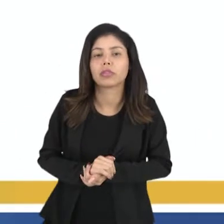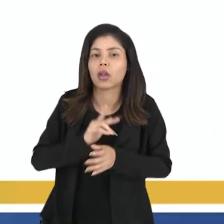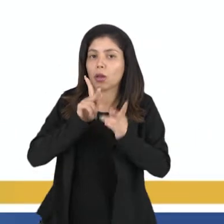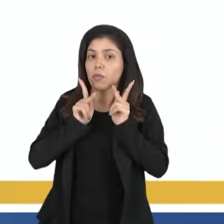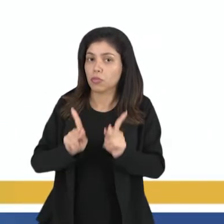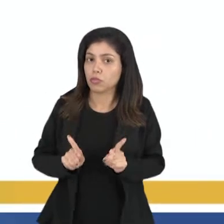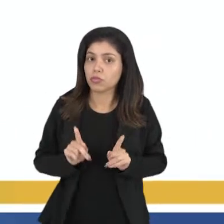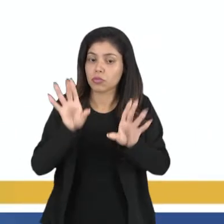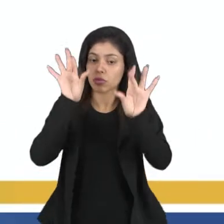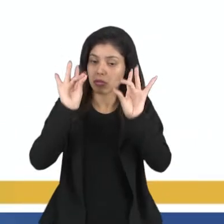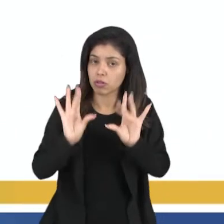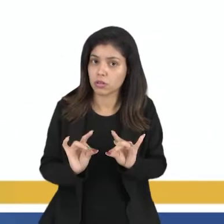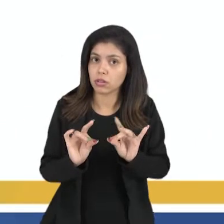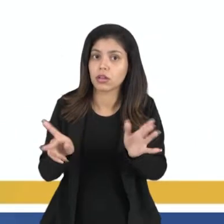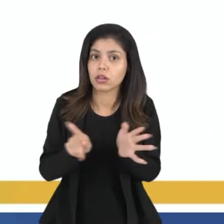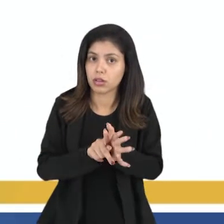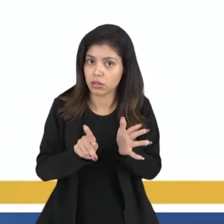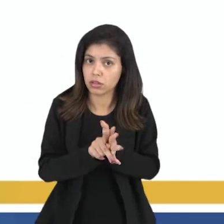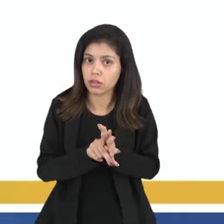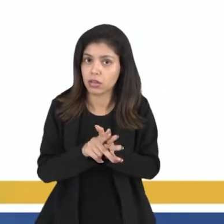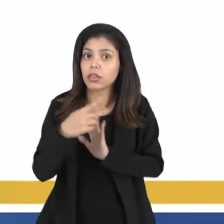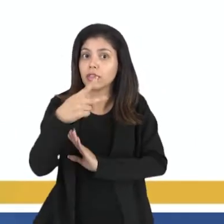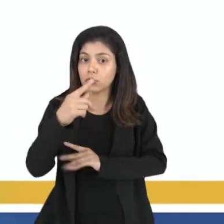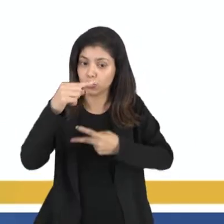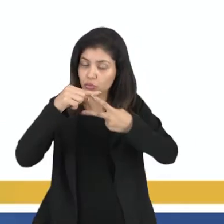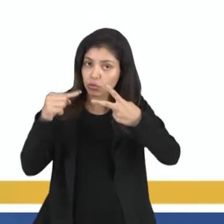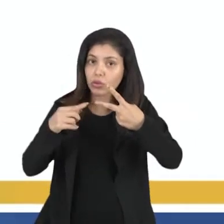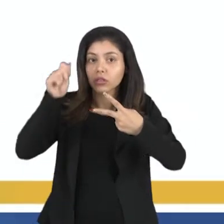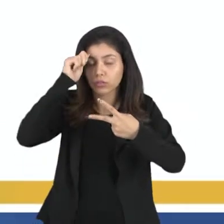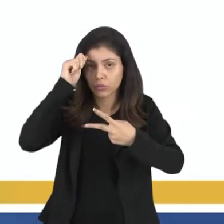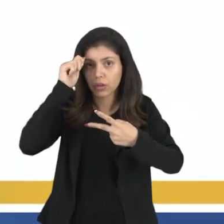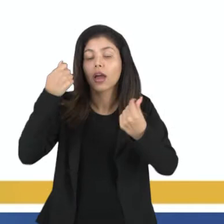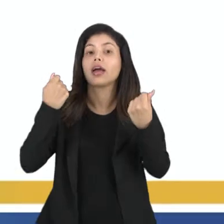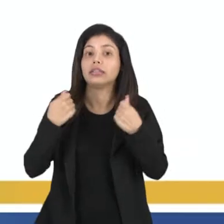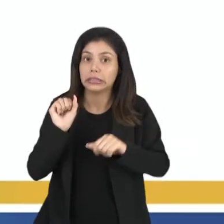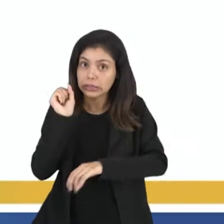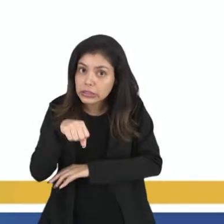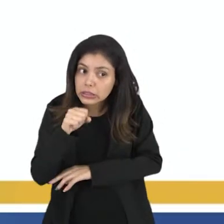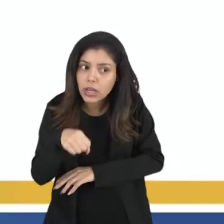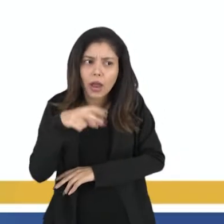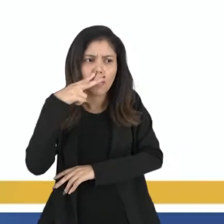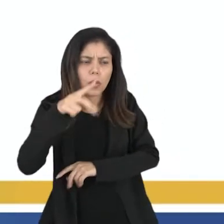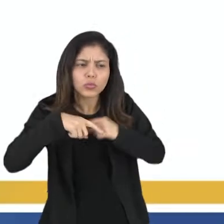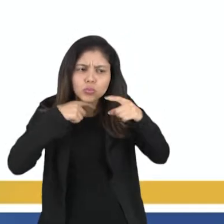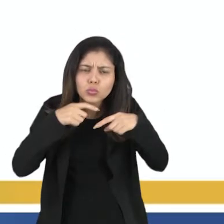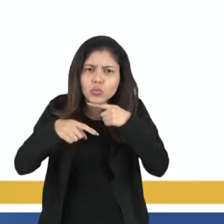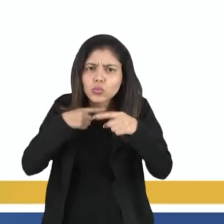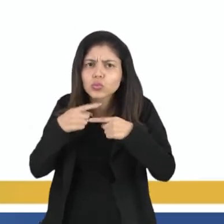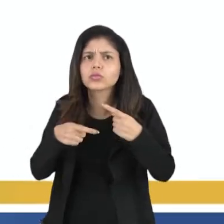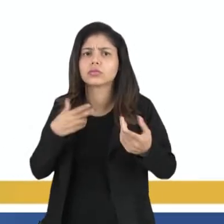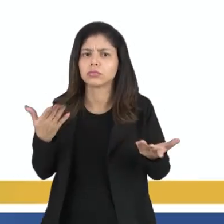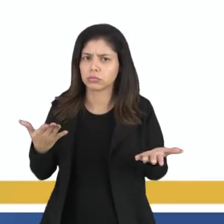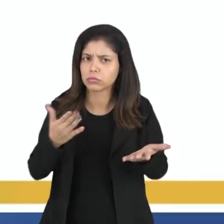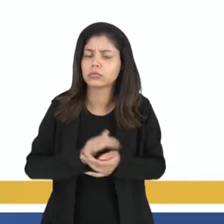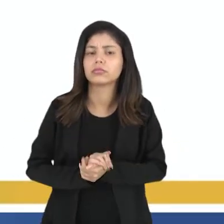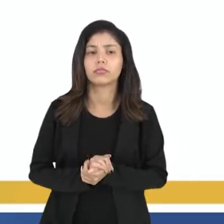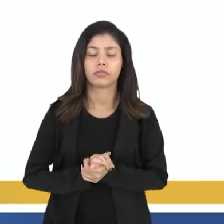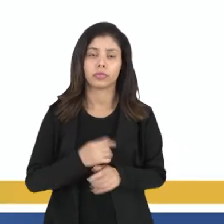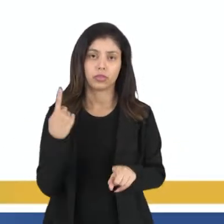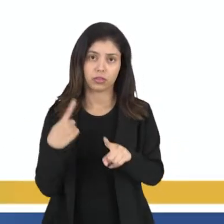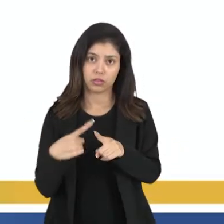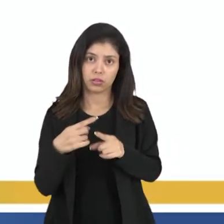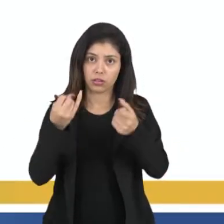do Descartes é justamente suspeitar do conhecimento, porque ele acha que é duvidoso. O próprio Hume chega